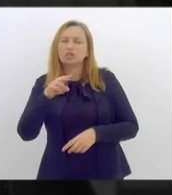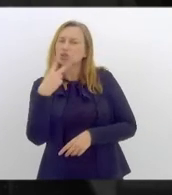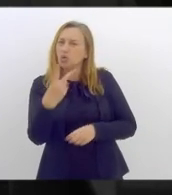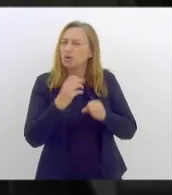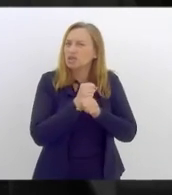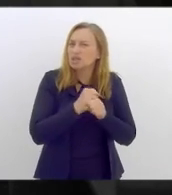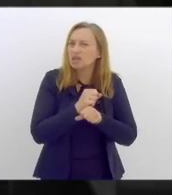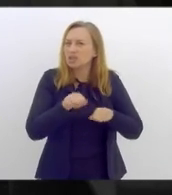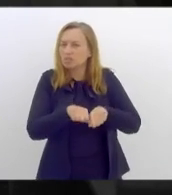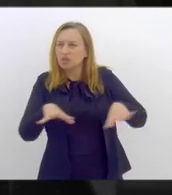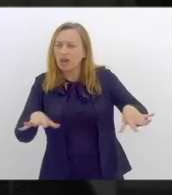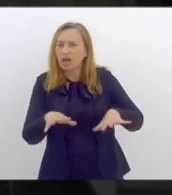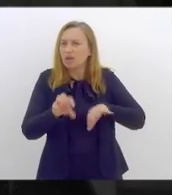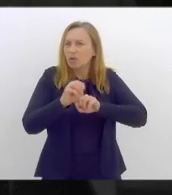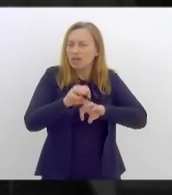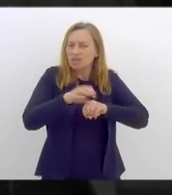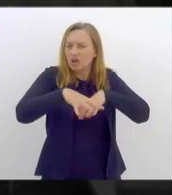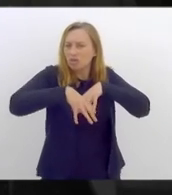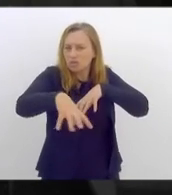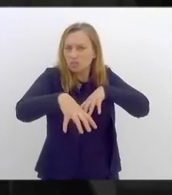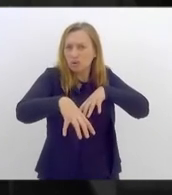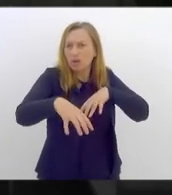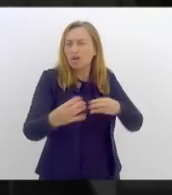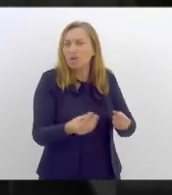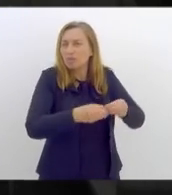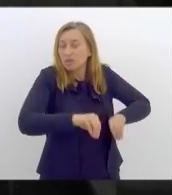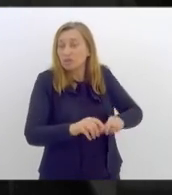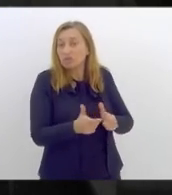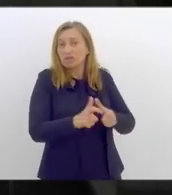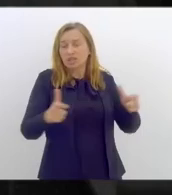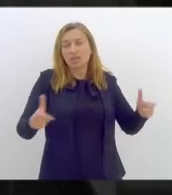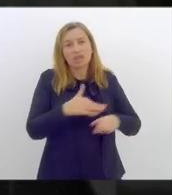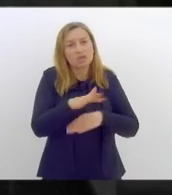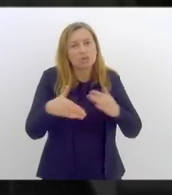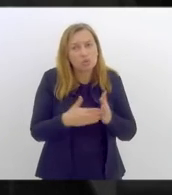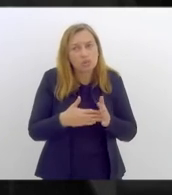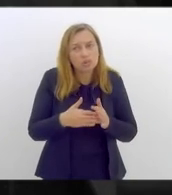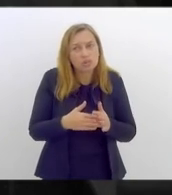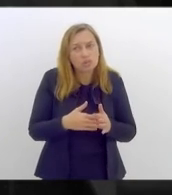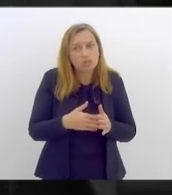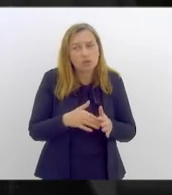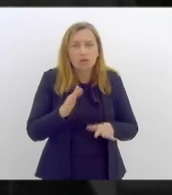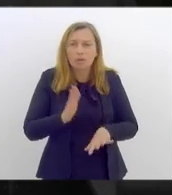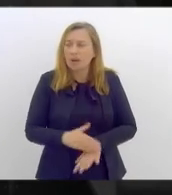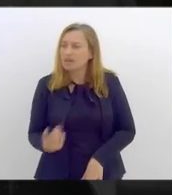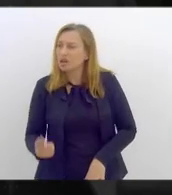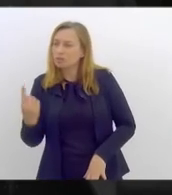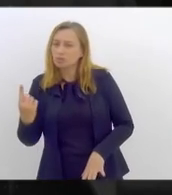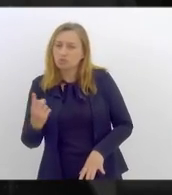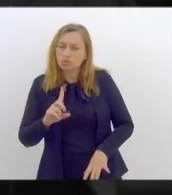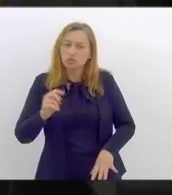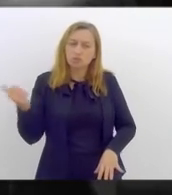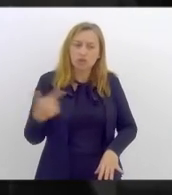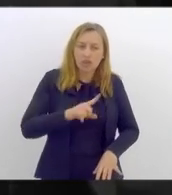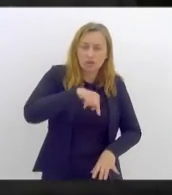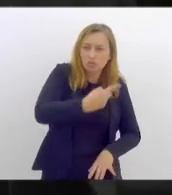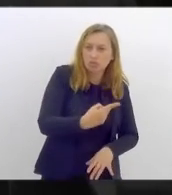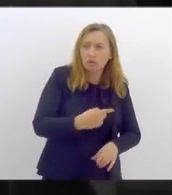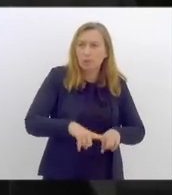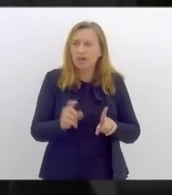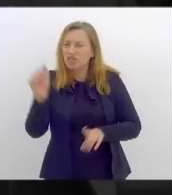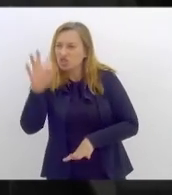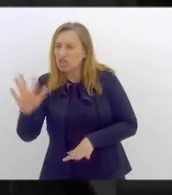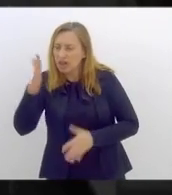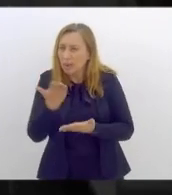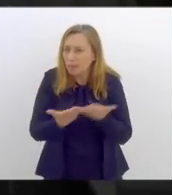com as aulas virtuais que causaram prejuízos a todos sem exceção muito mais a unha do que a outra a gente sai mas de modo geral perder